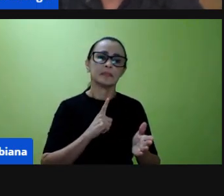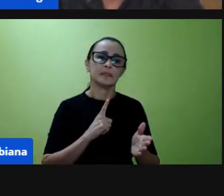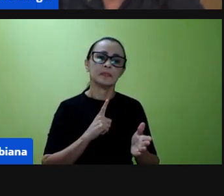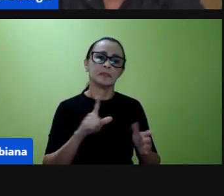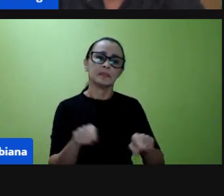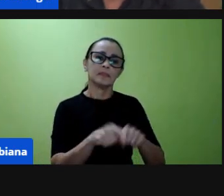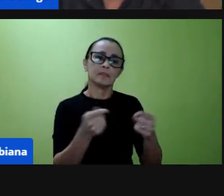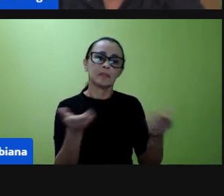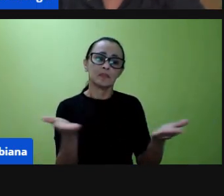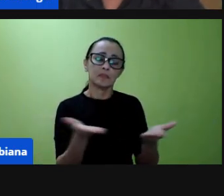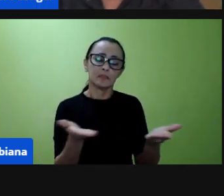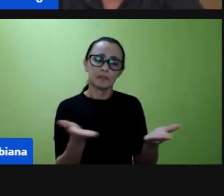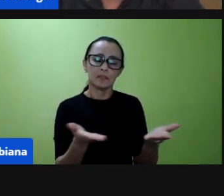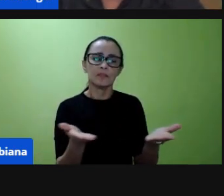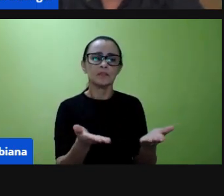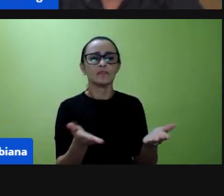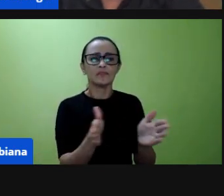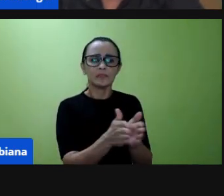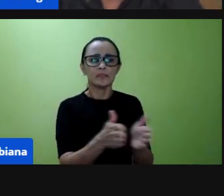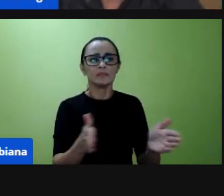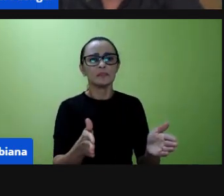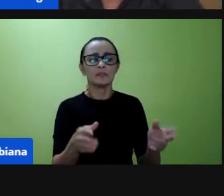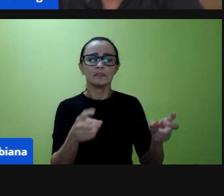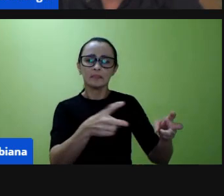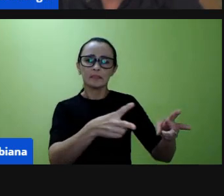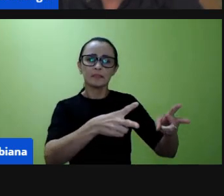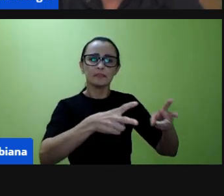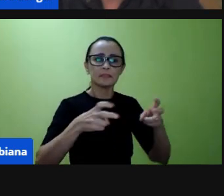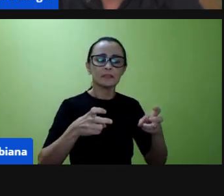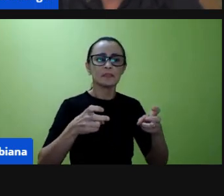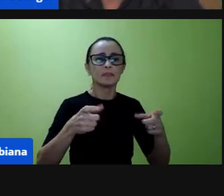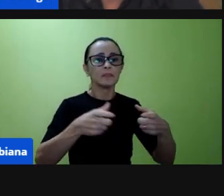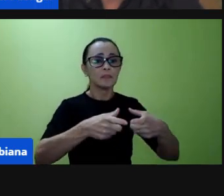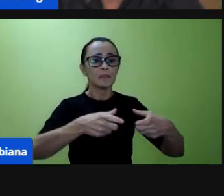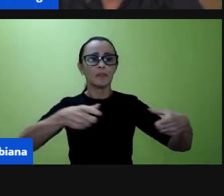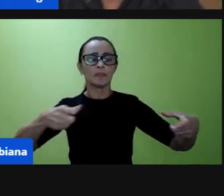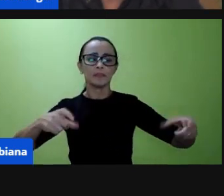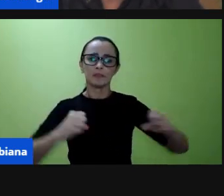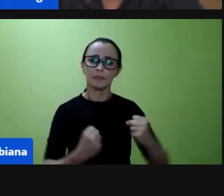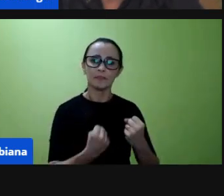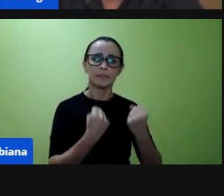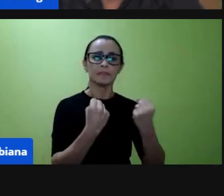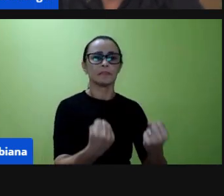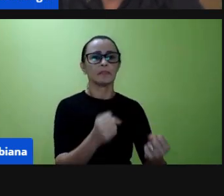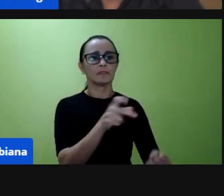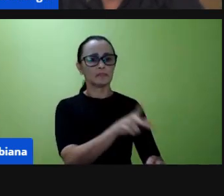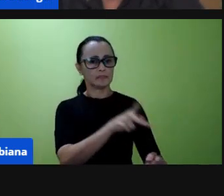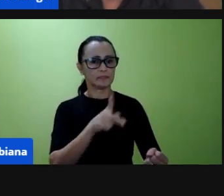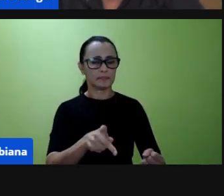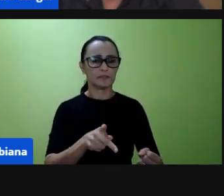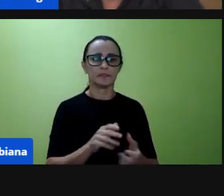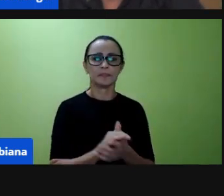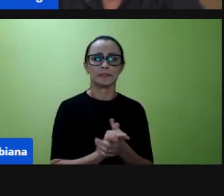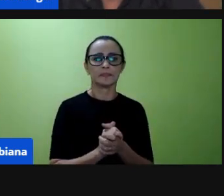mais evidente. Eu não sei se vocês gostariam de comentar isso nesse momento.